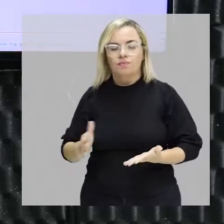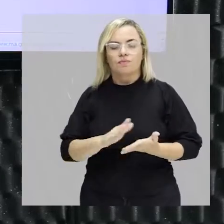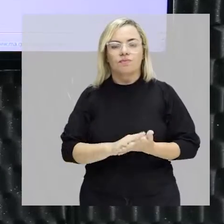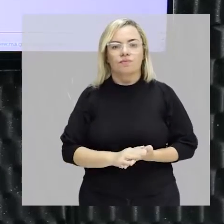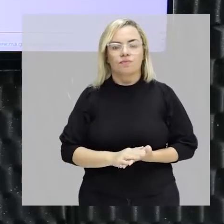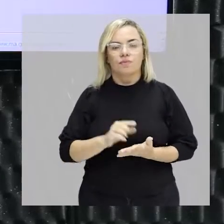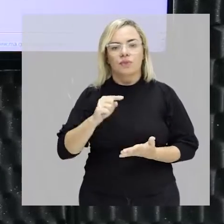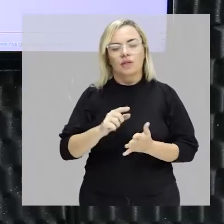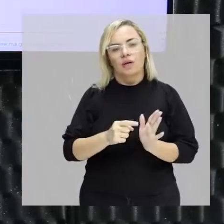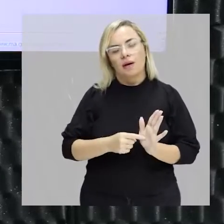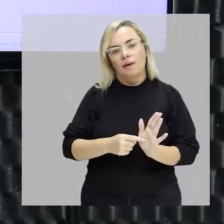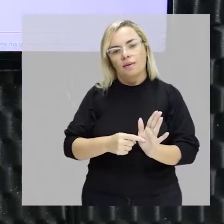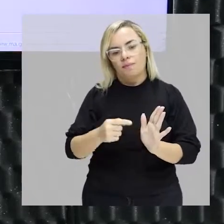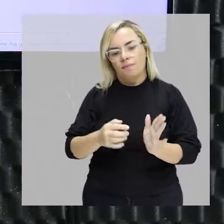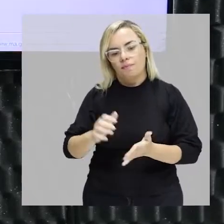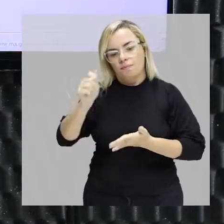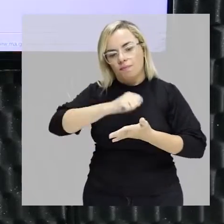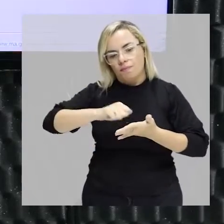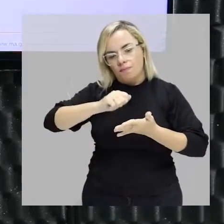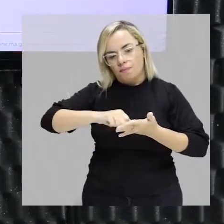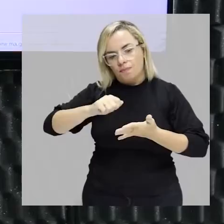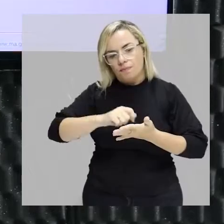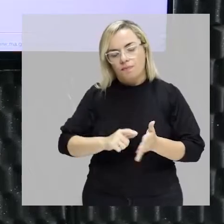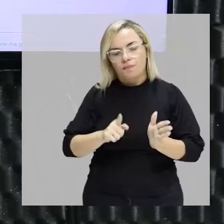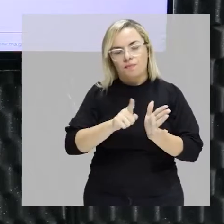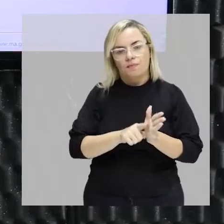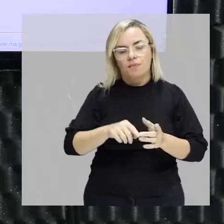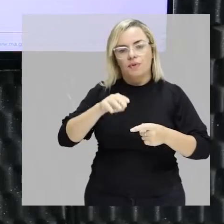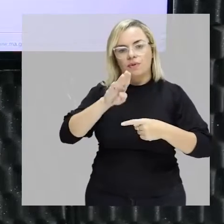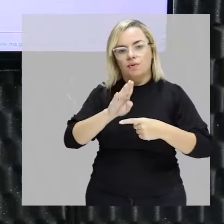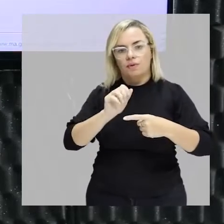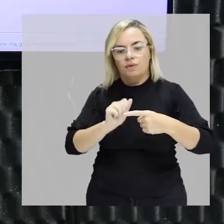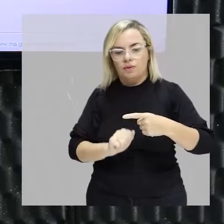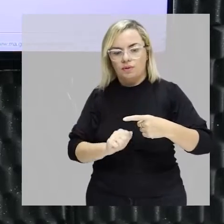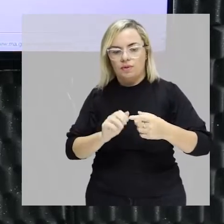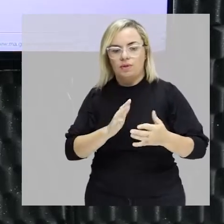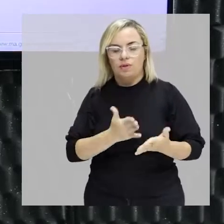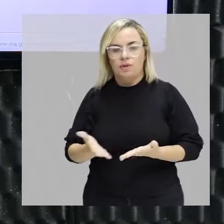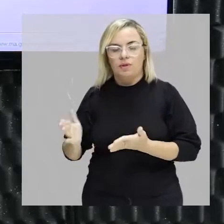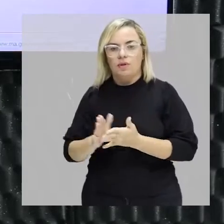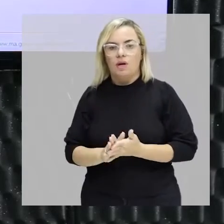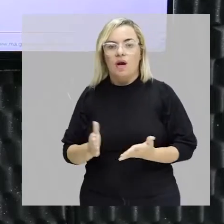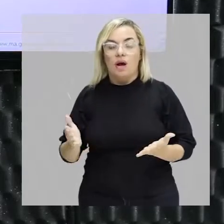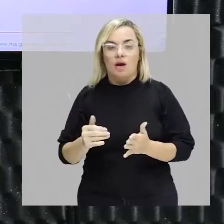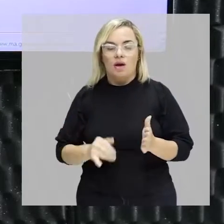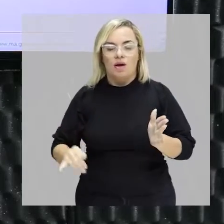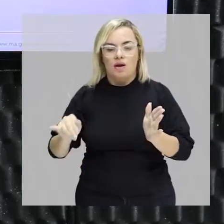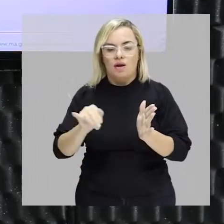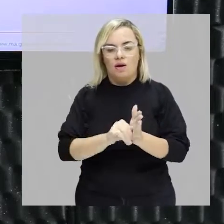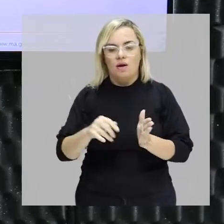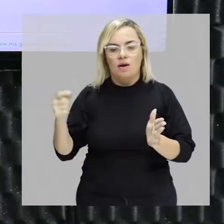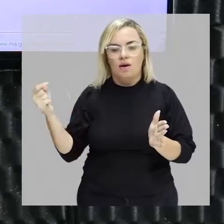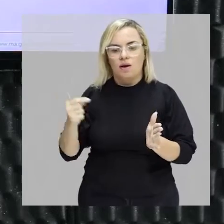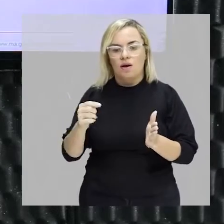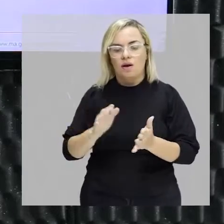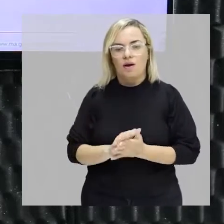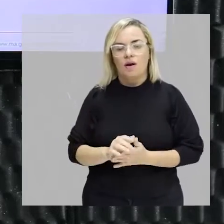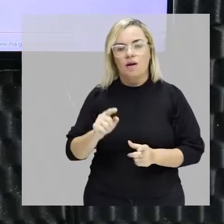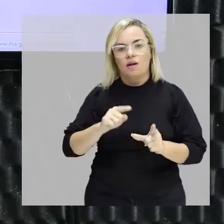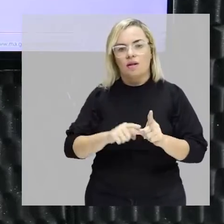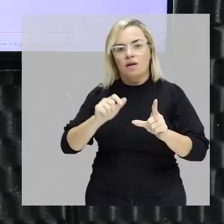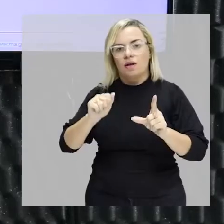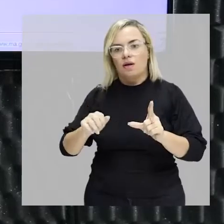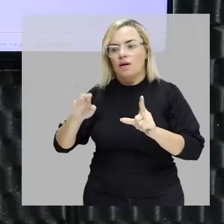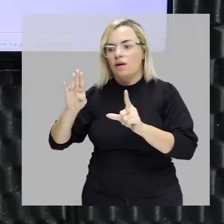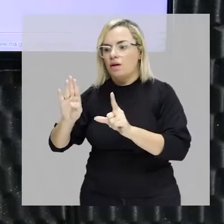ela sempre vai ser escrita por menos b sobre a. Então, na hora que tu identificar a e b na função, tu já